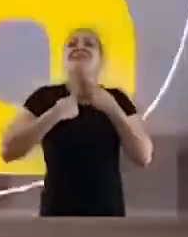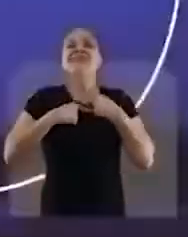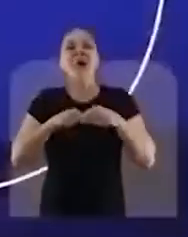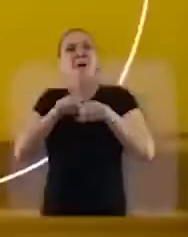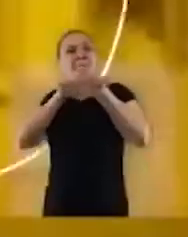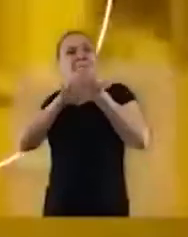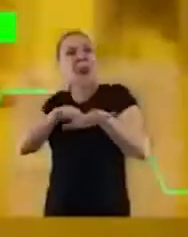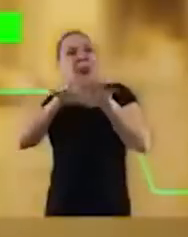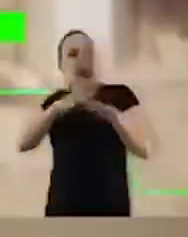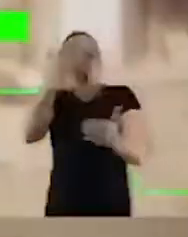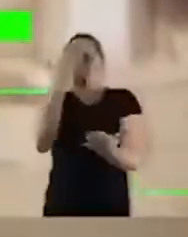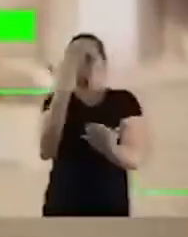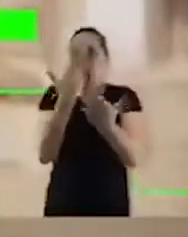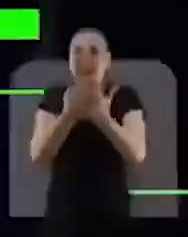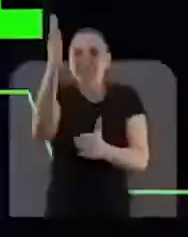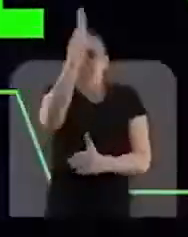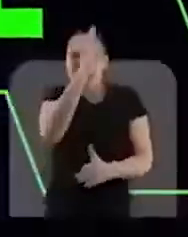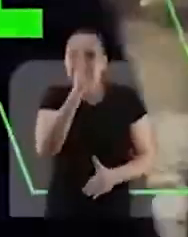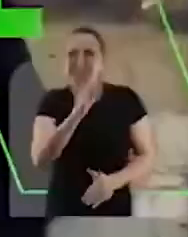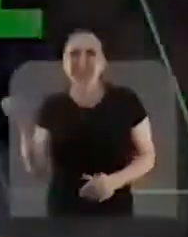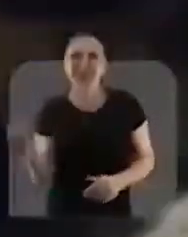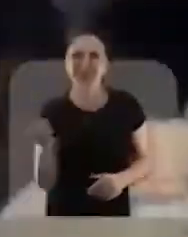acreditando nesse novo Brasil.